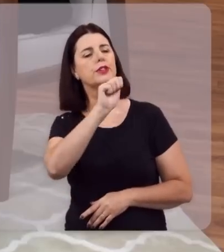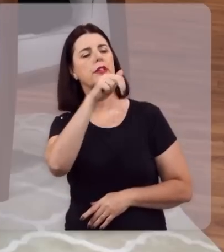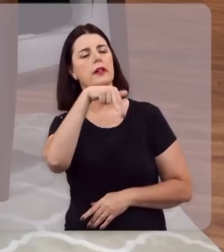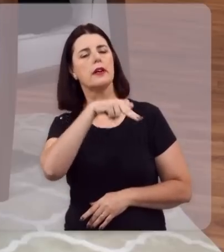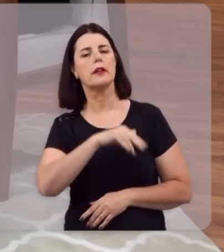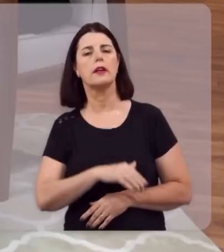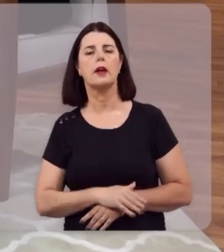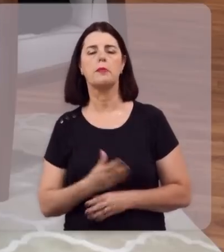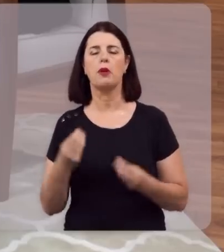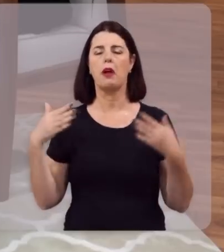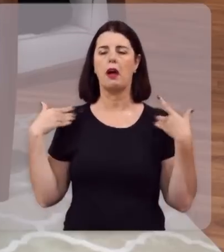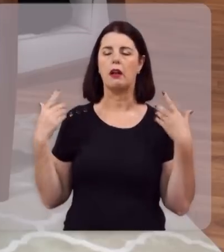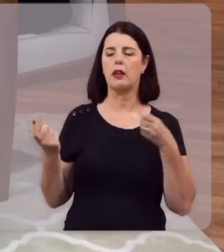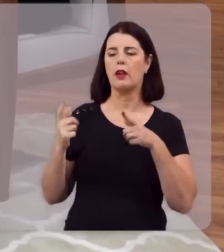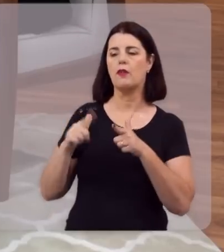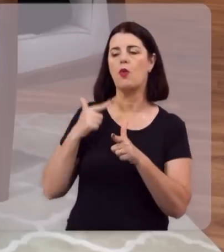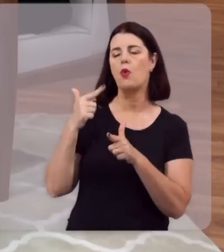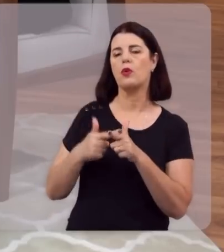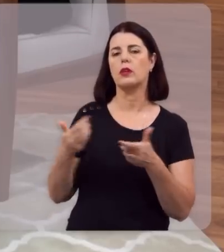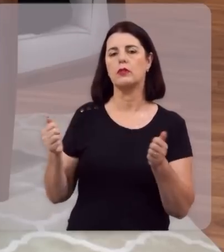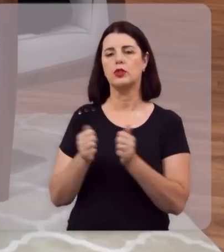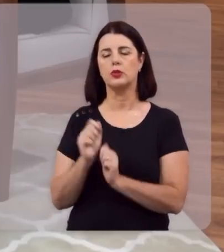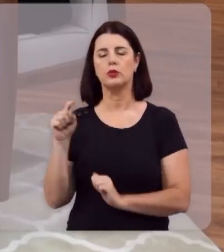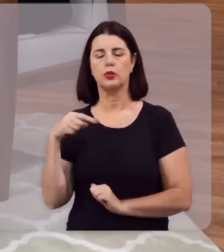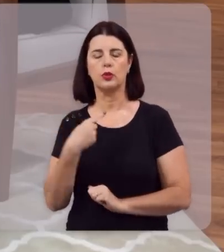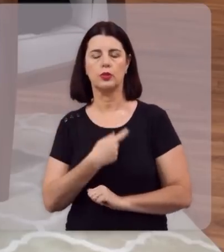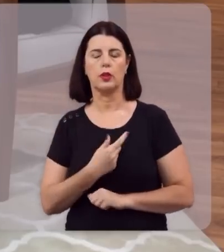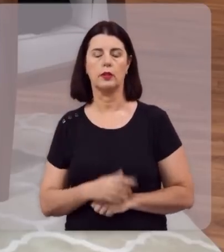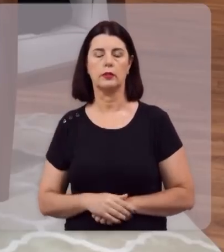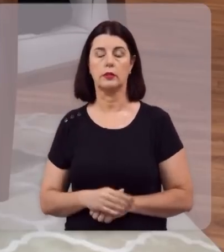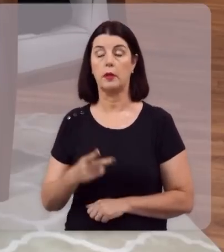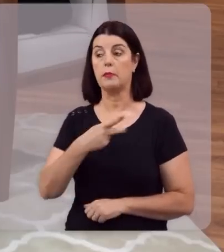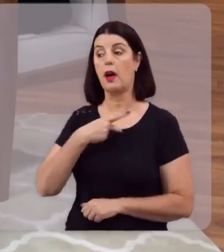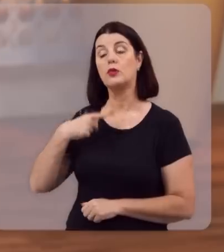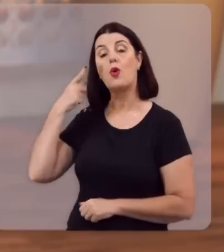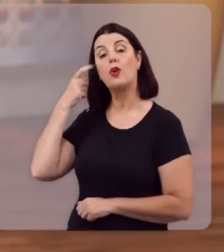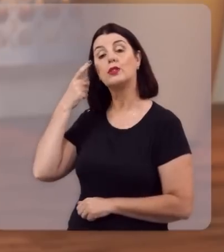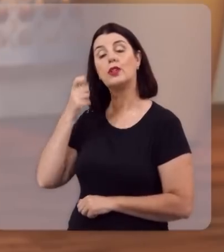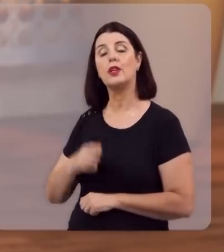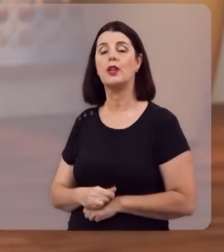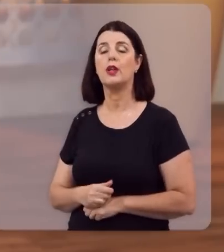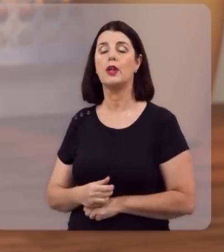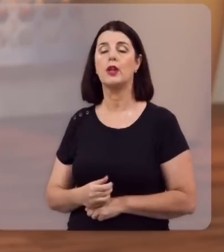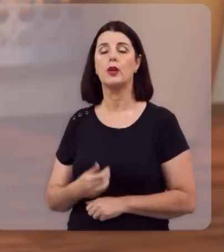uma alegria pelo novamente conosco no programa Verdade e Vida